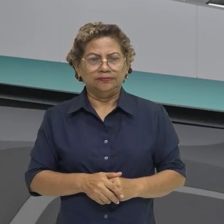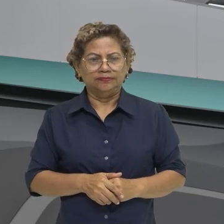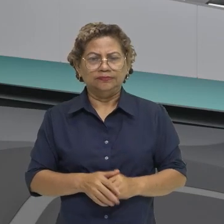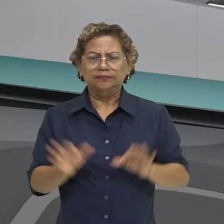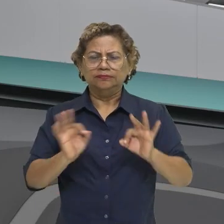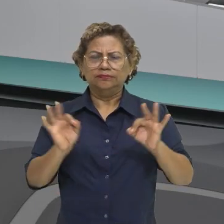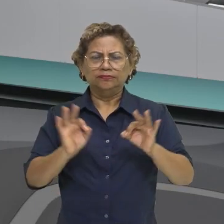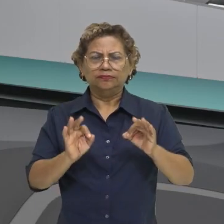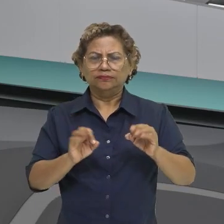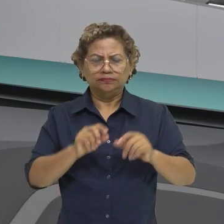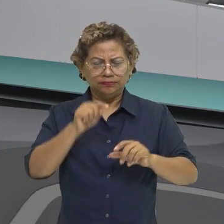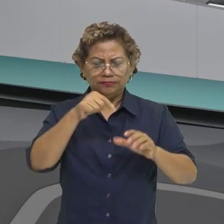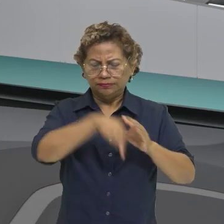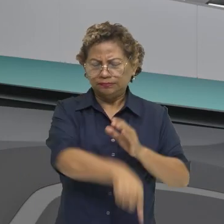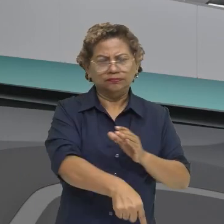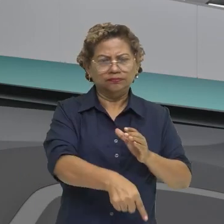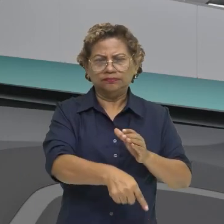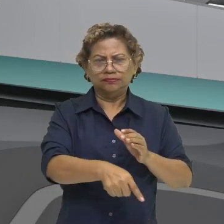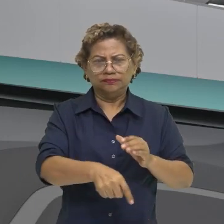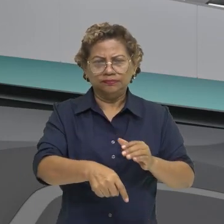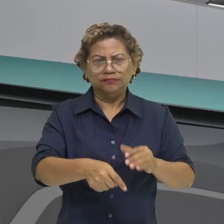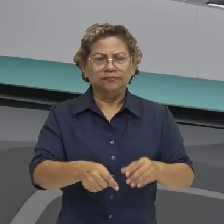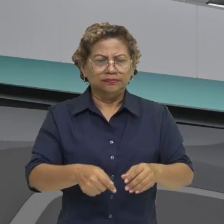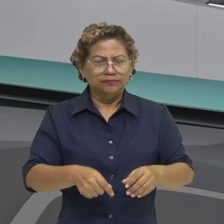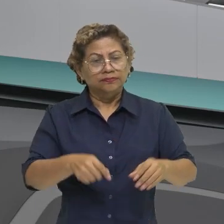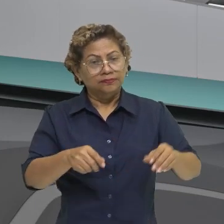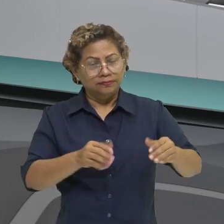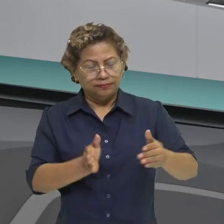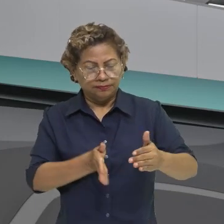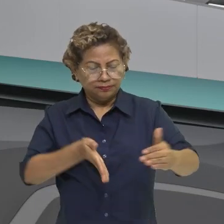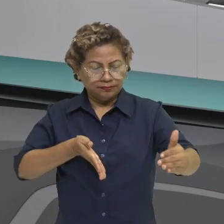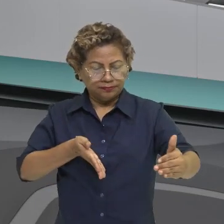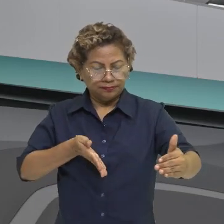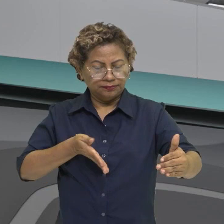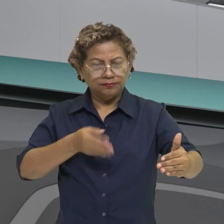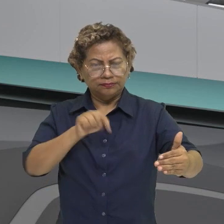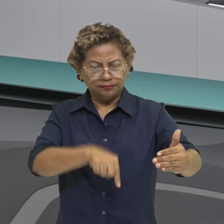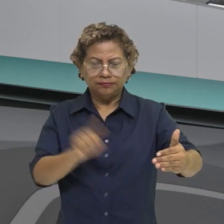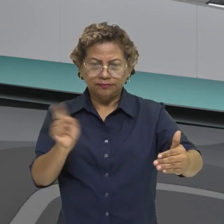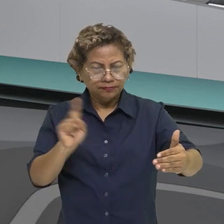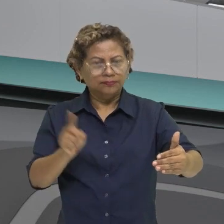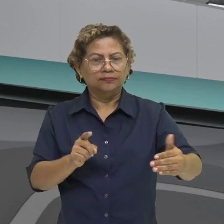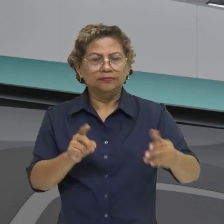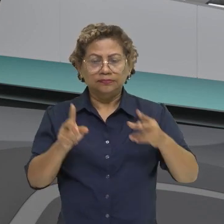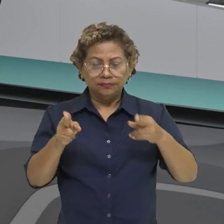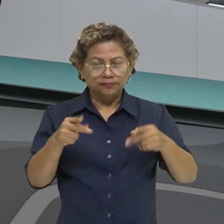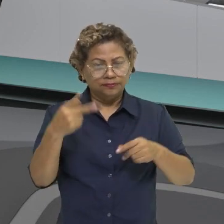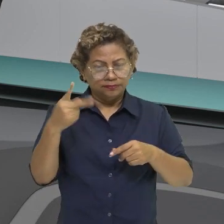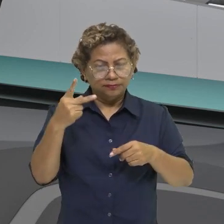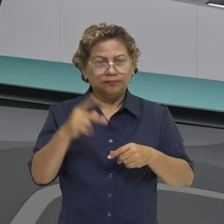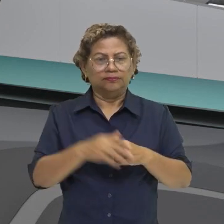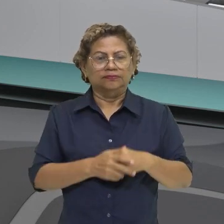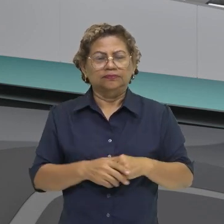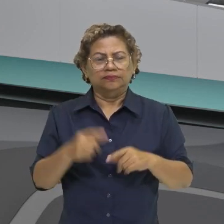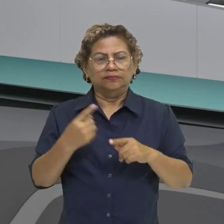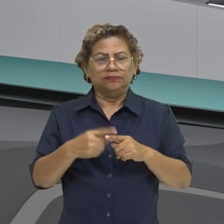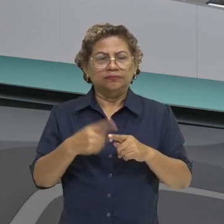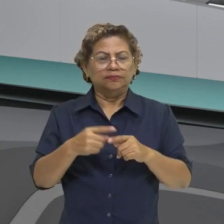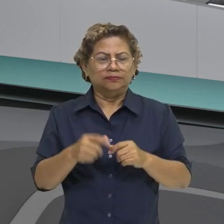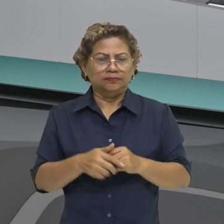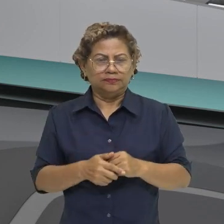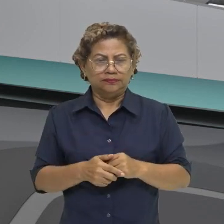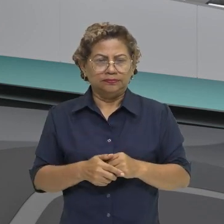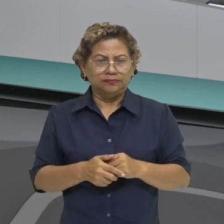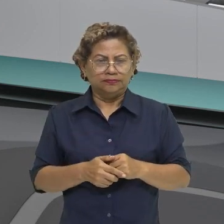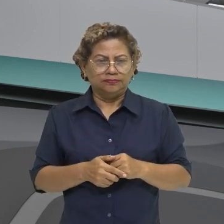Não é cova grande, é cova medida. É a terra que querias ver dividida. Você percebe a crítica social? É uma